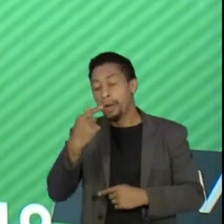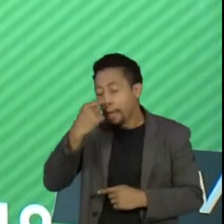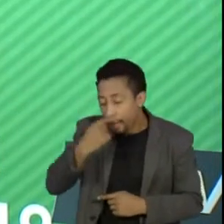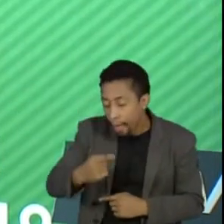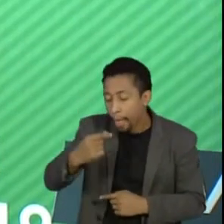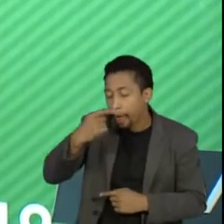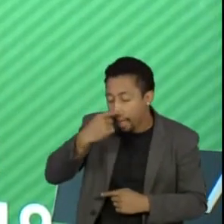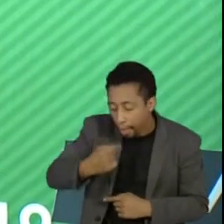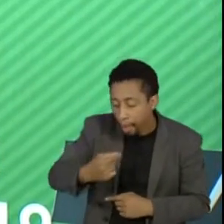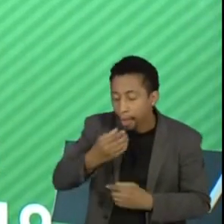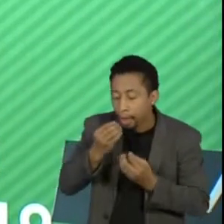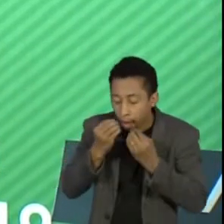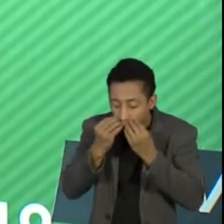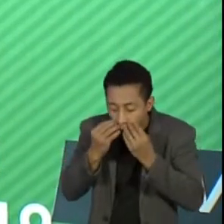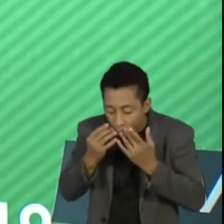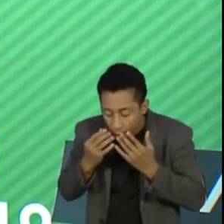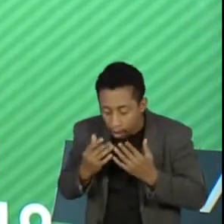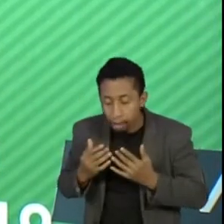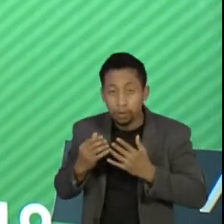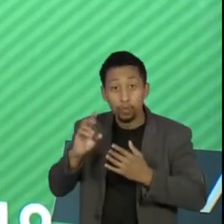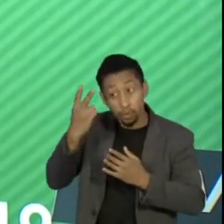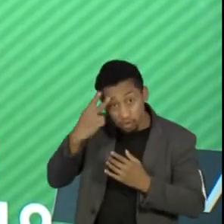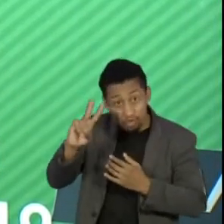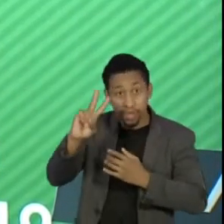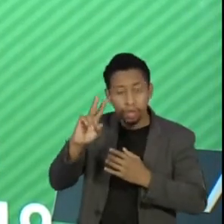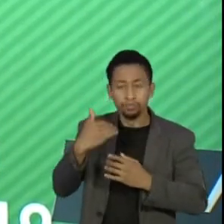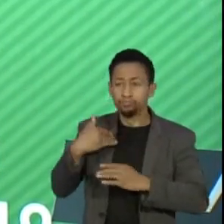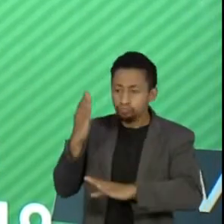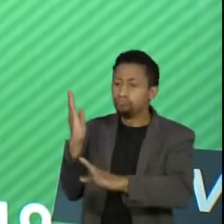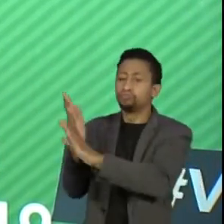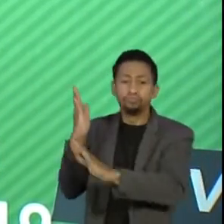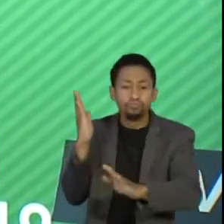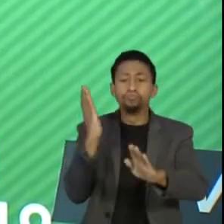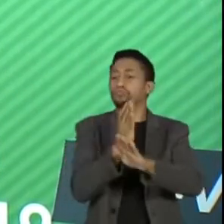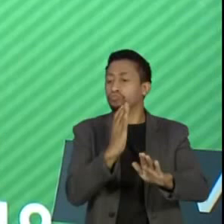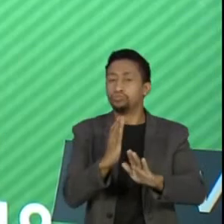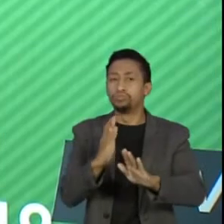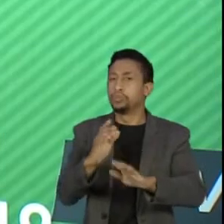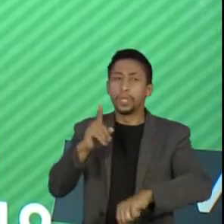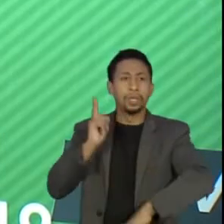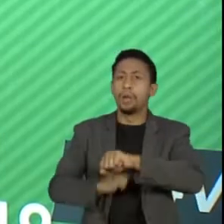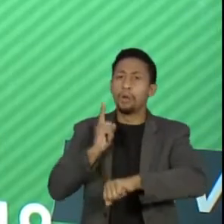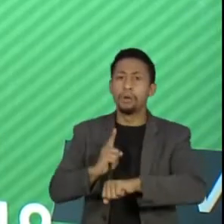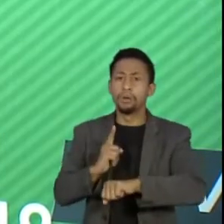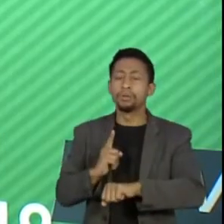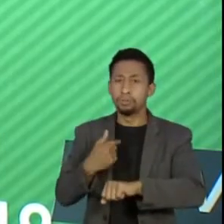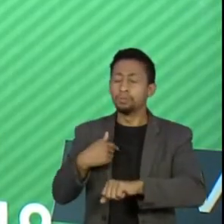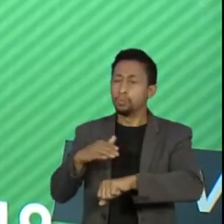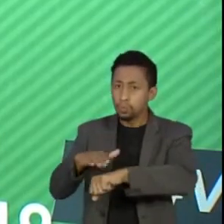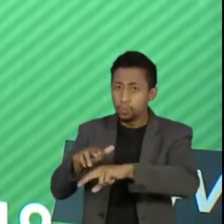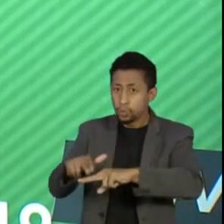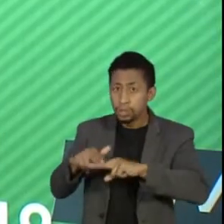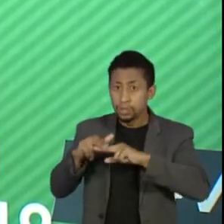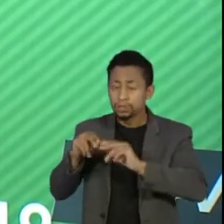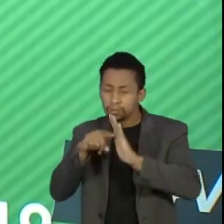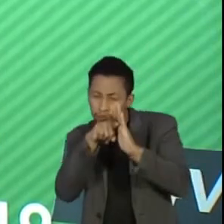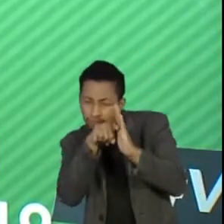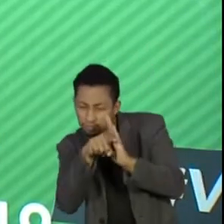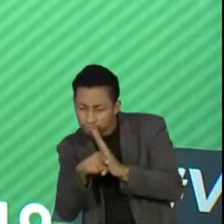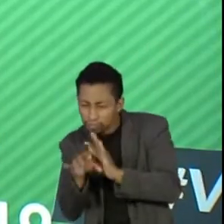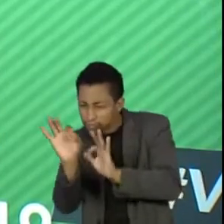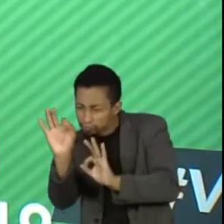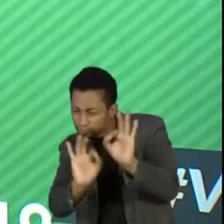definição extremamente abrangente. A gente abaixou bastante a barra para poder realmente capturar até o caso mais